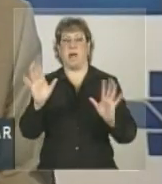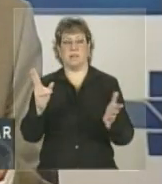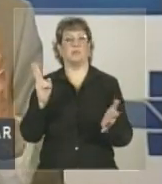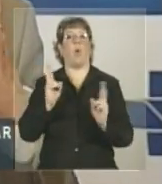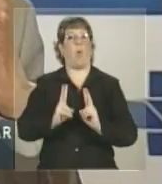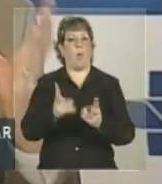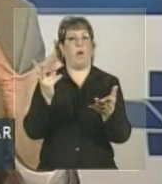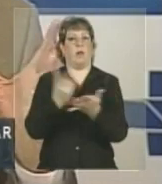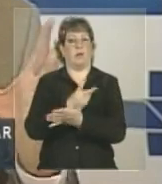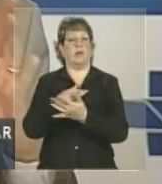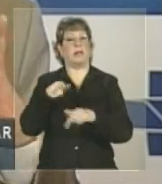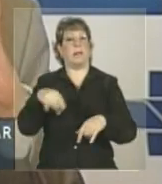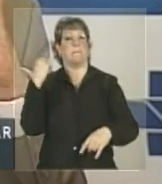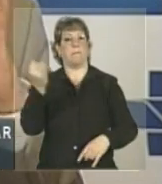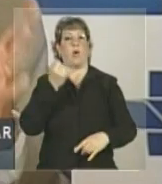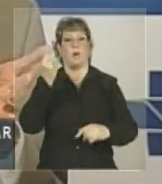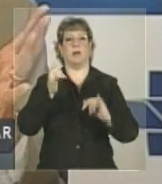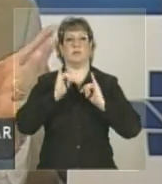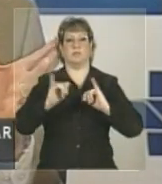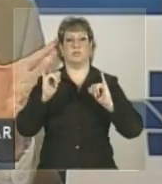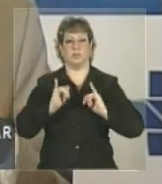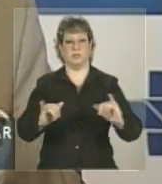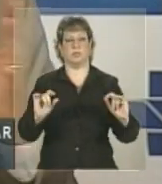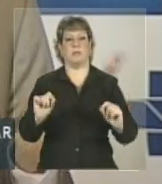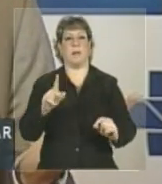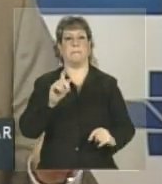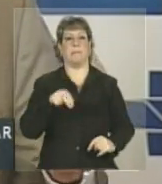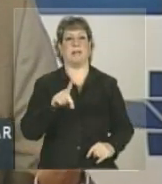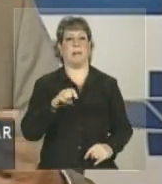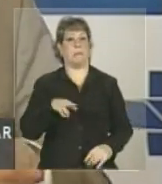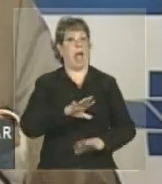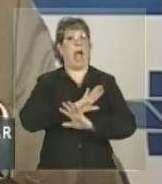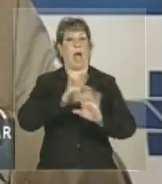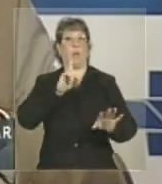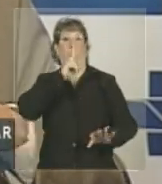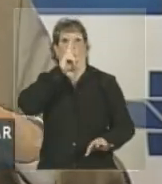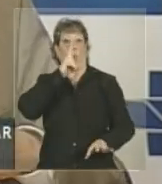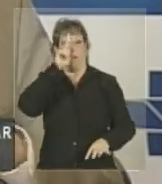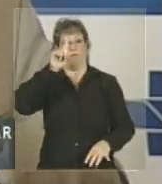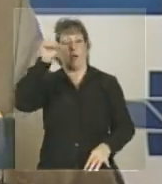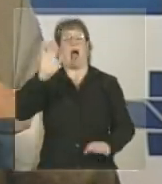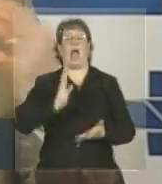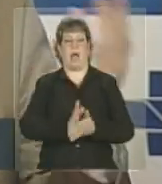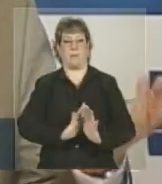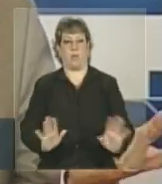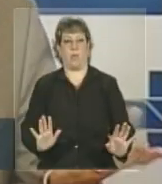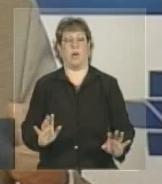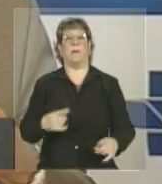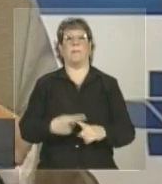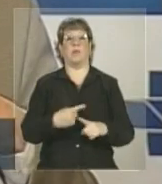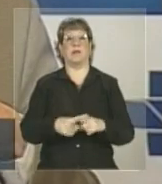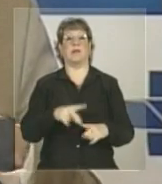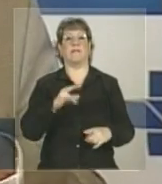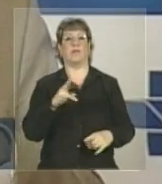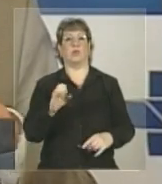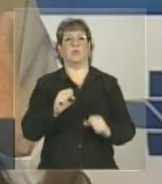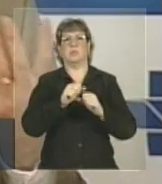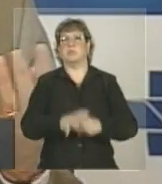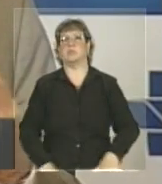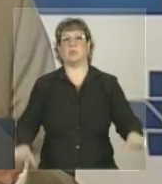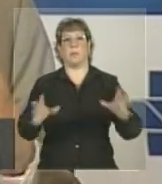continuam a ocorrer. Então, isso é importante, a pandemia acabou, né? E tanto porque o vírus circulou muito, se estima